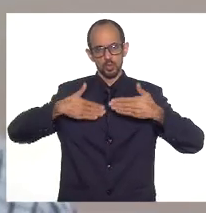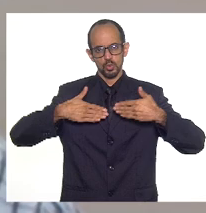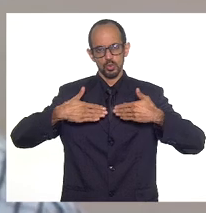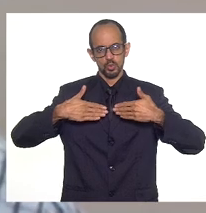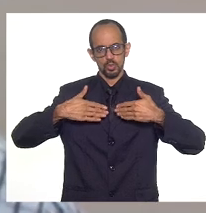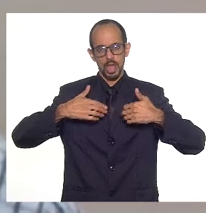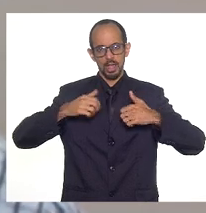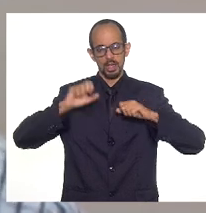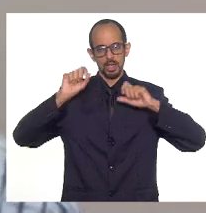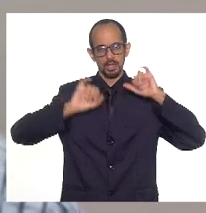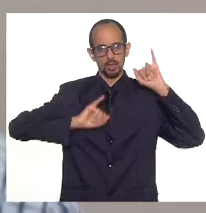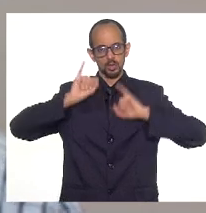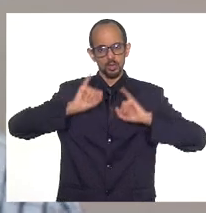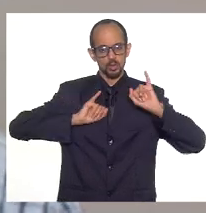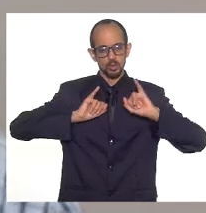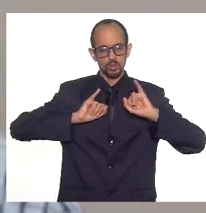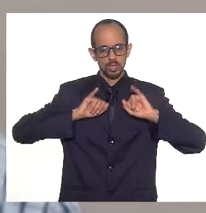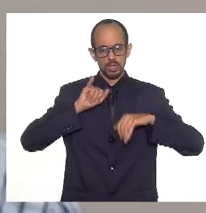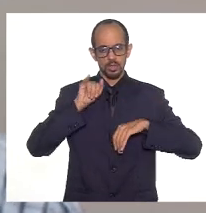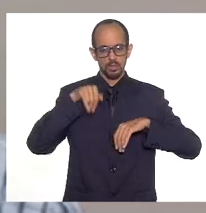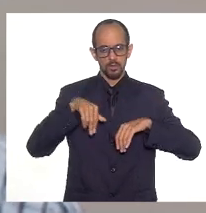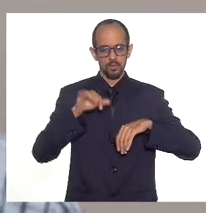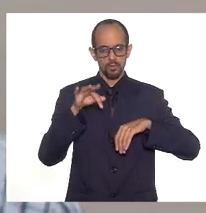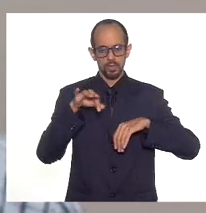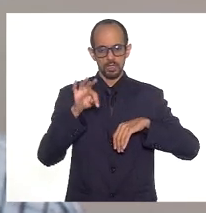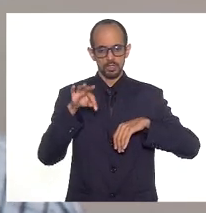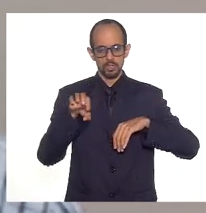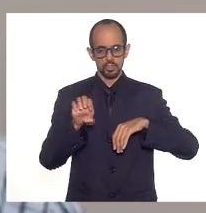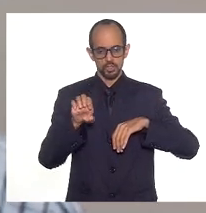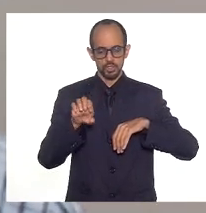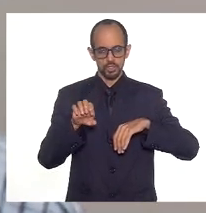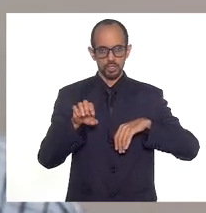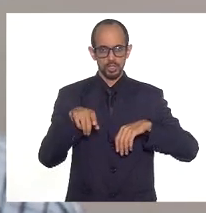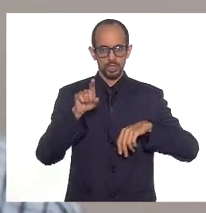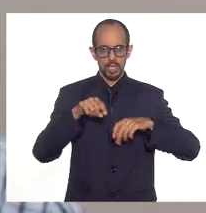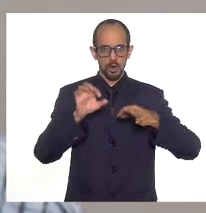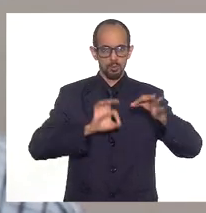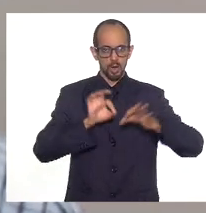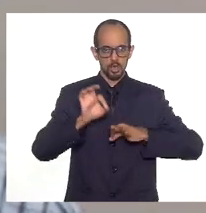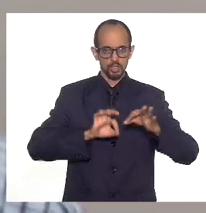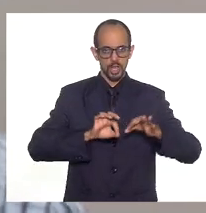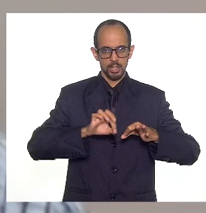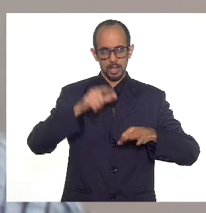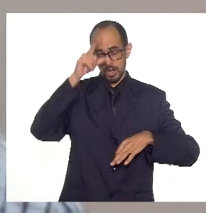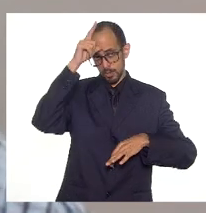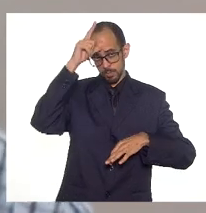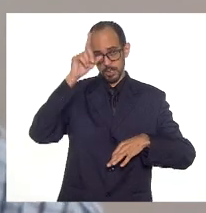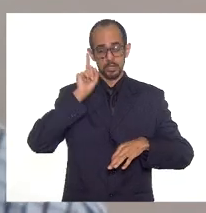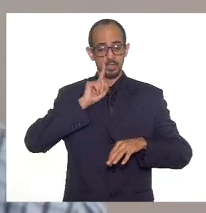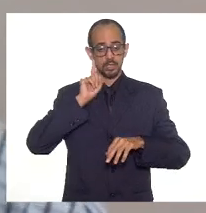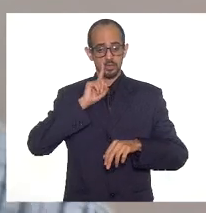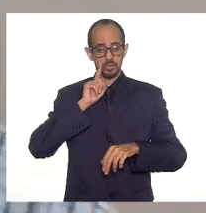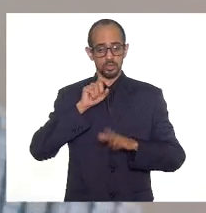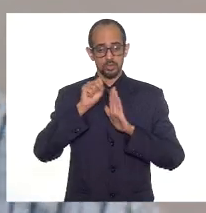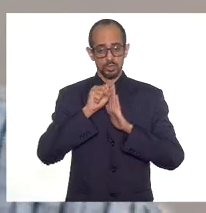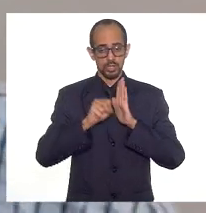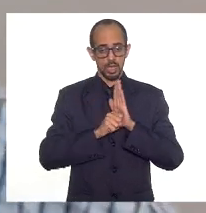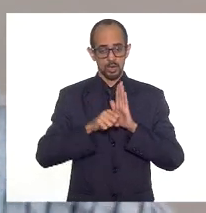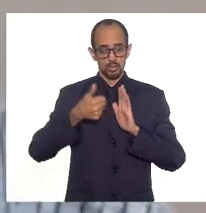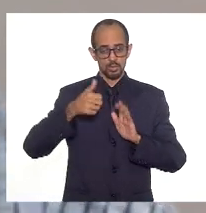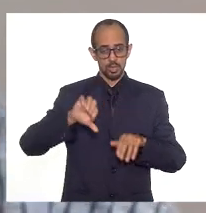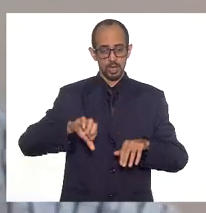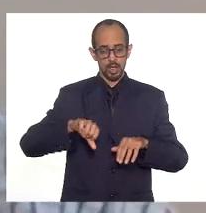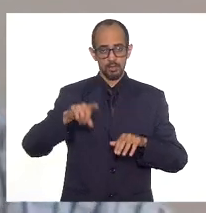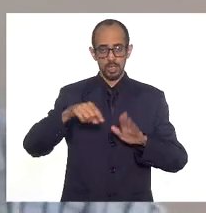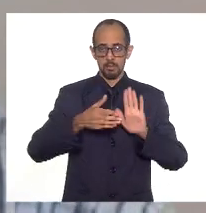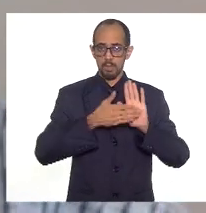teoria que deu justificativa para o projeto nacional da Alemanha e dos Estados Unidos do século XIX, né? E o protecionismo que eles propunham lá